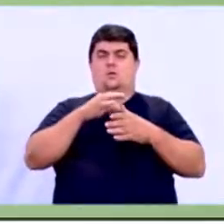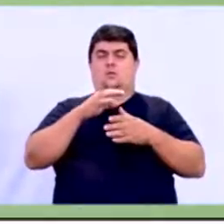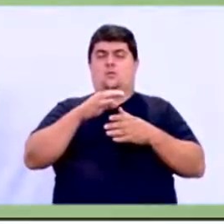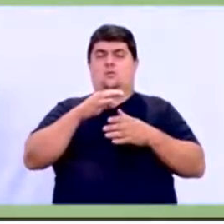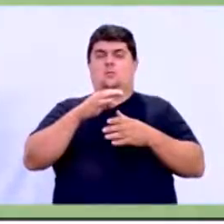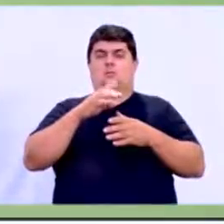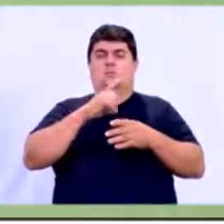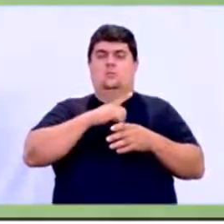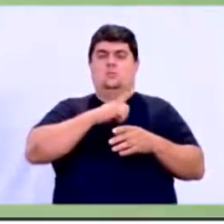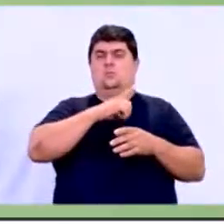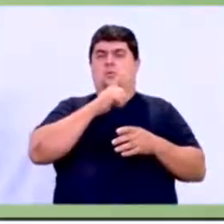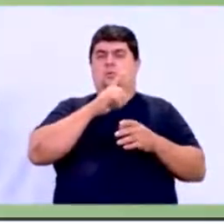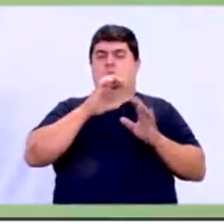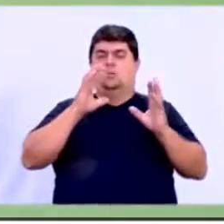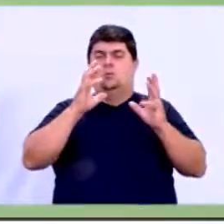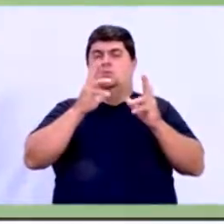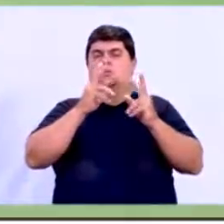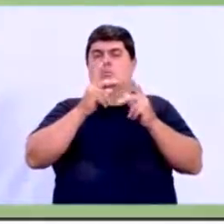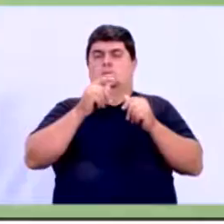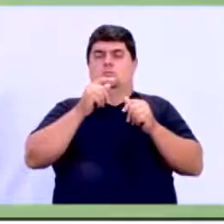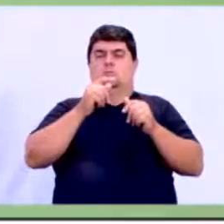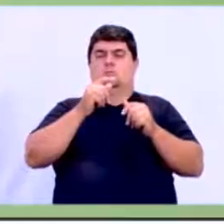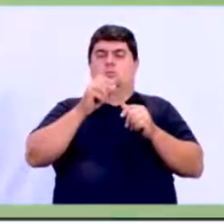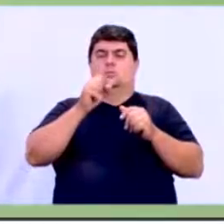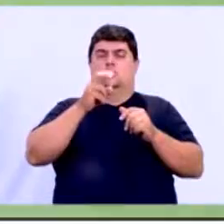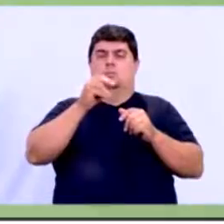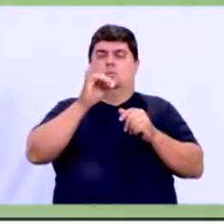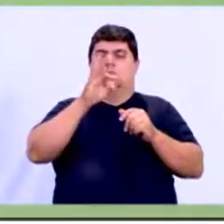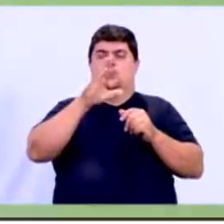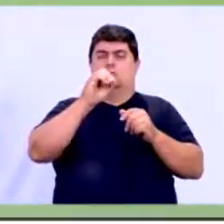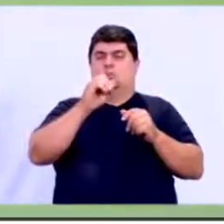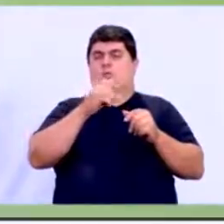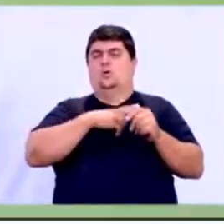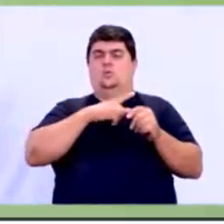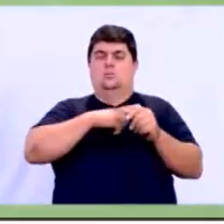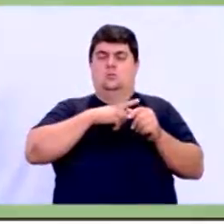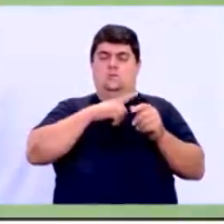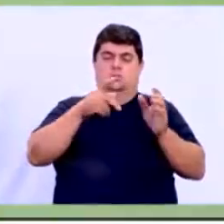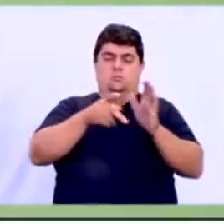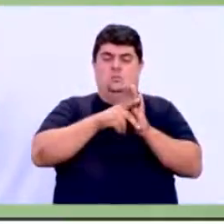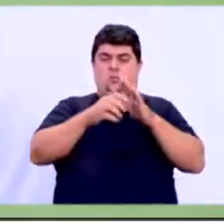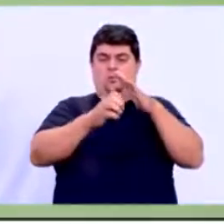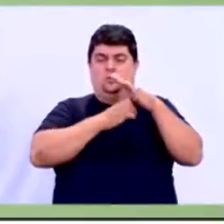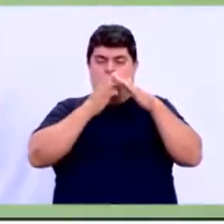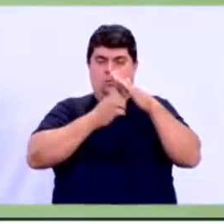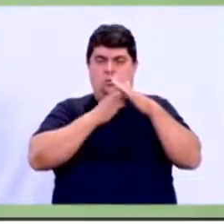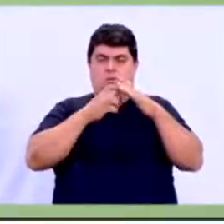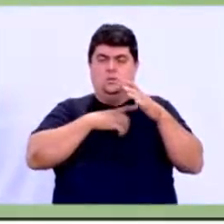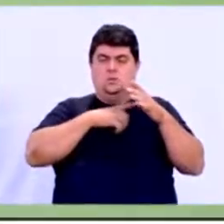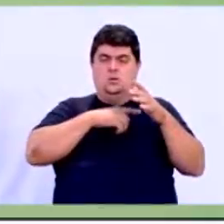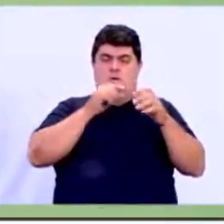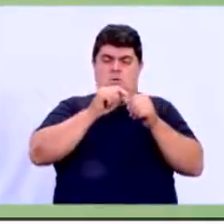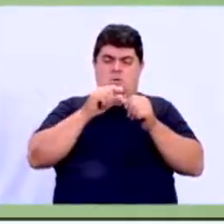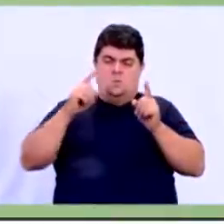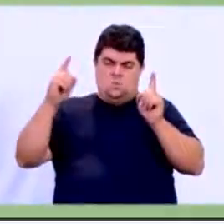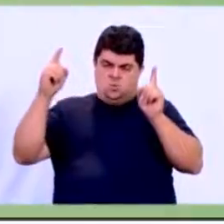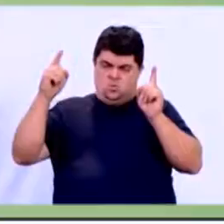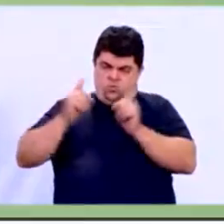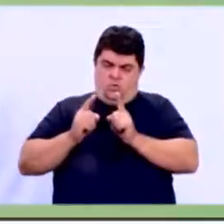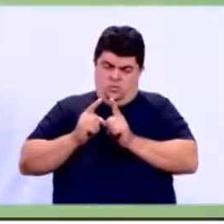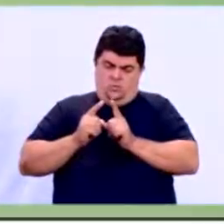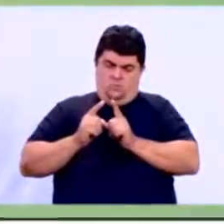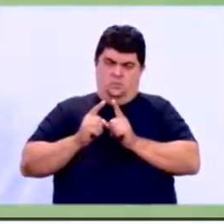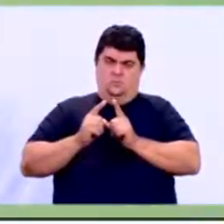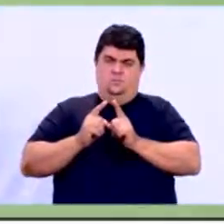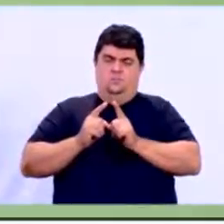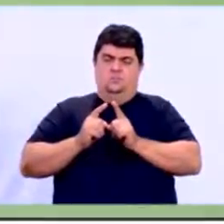negócio e suas páginas. O sumário executivo apresenta uma síntese dos principais tópicos do plano